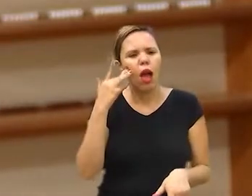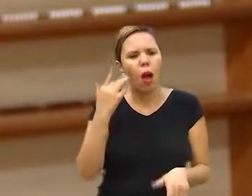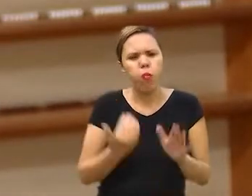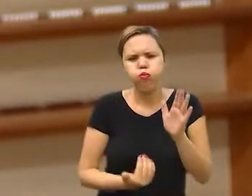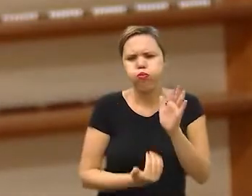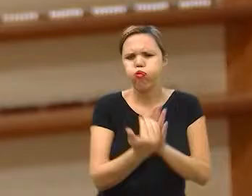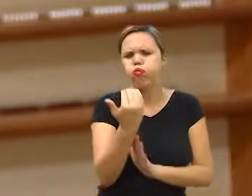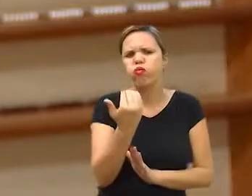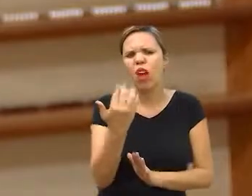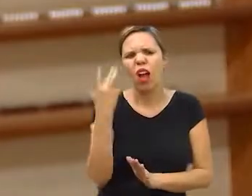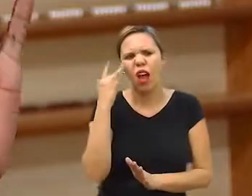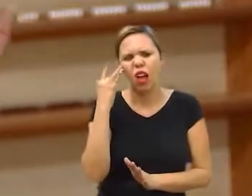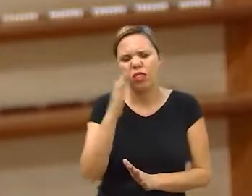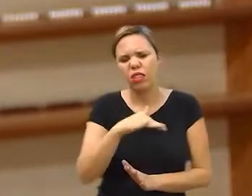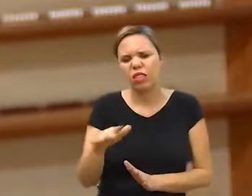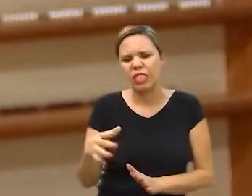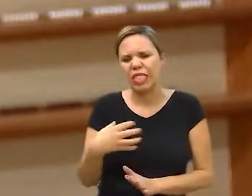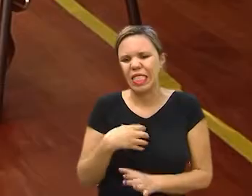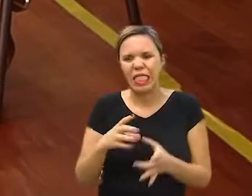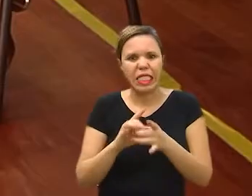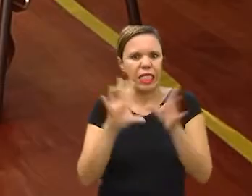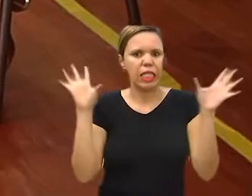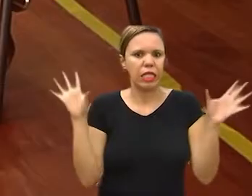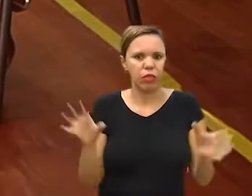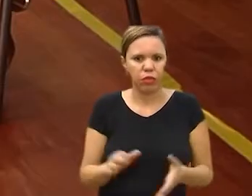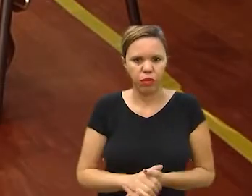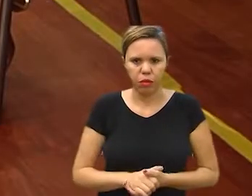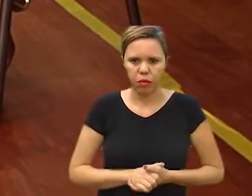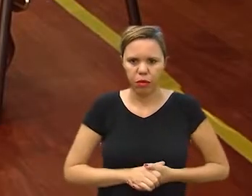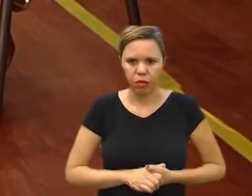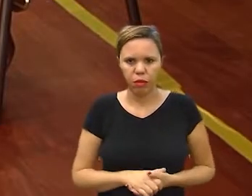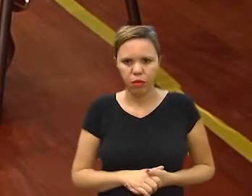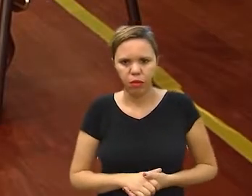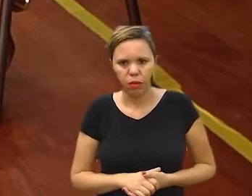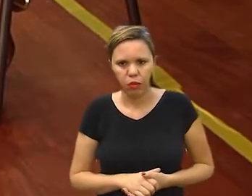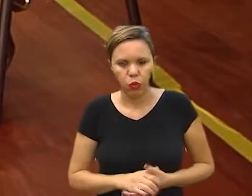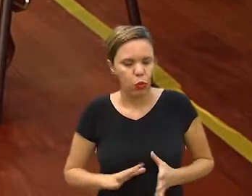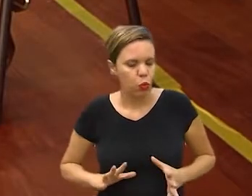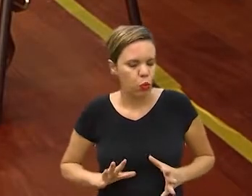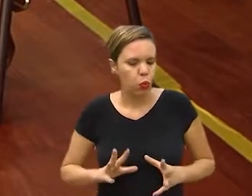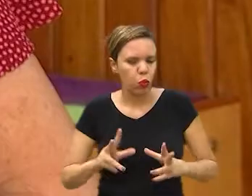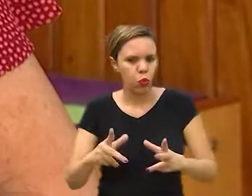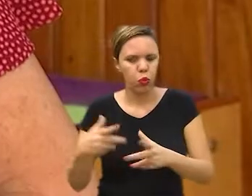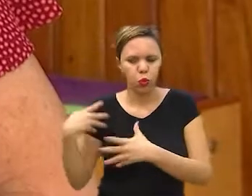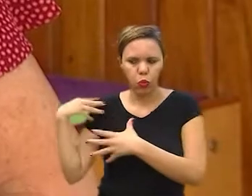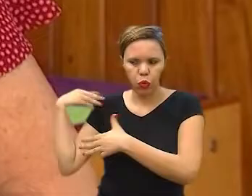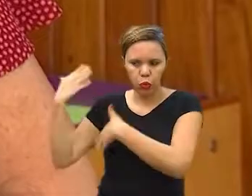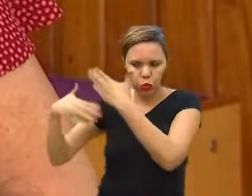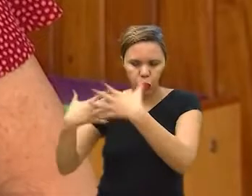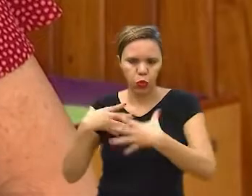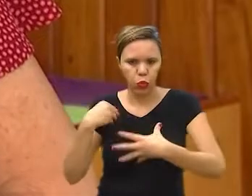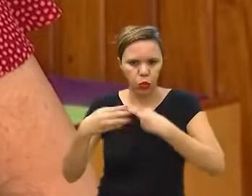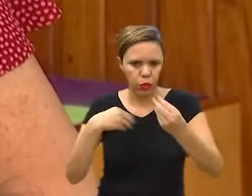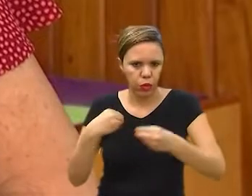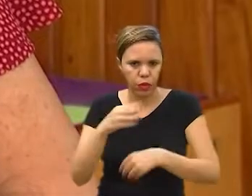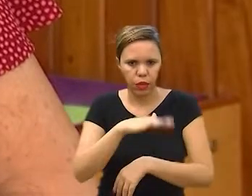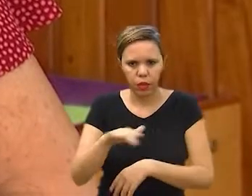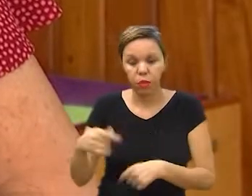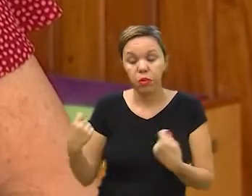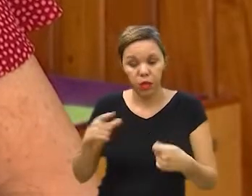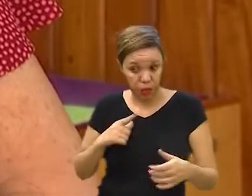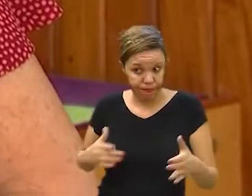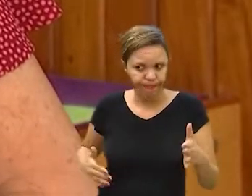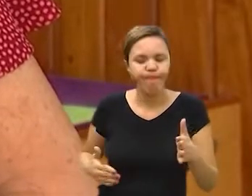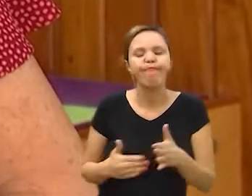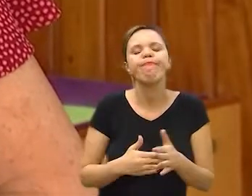de liberdade? A criança não fica muito solta? Então, como em todas as gerações, as crianças precisam de seus